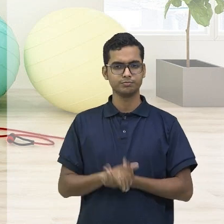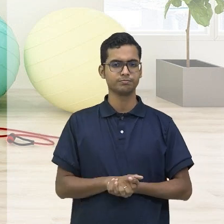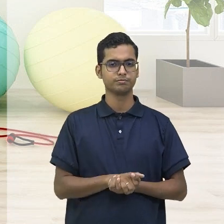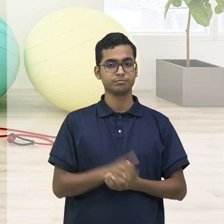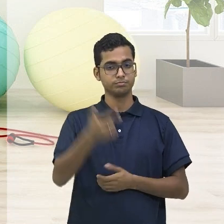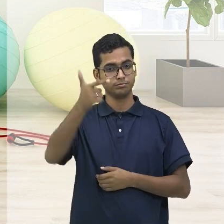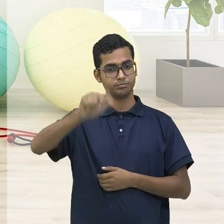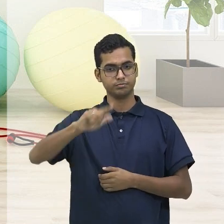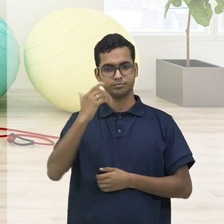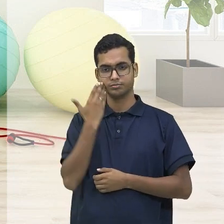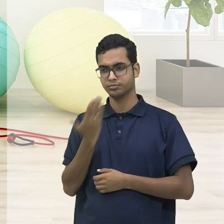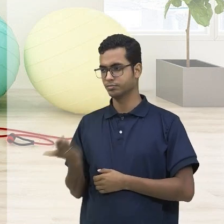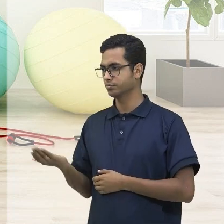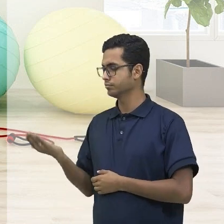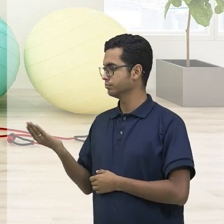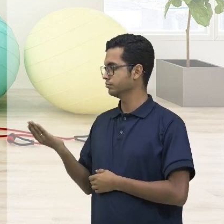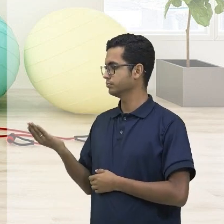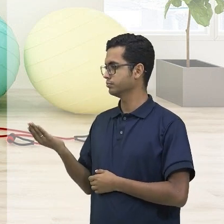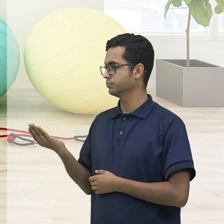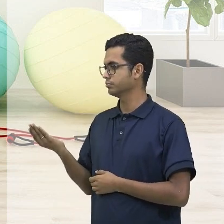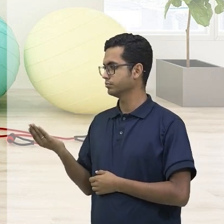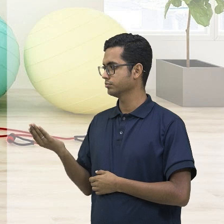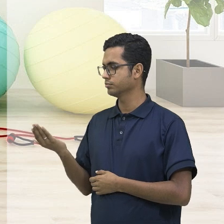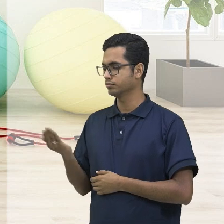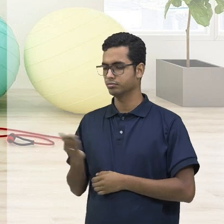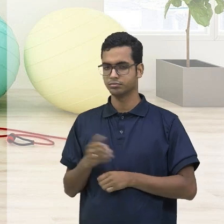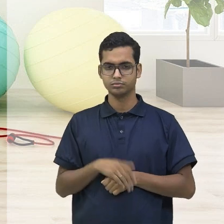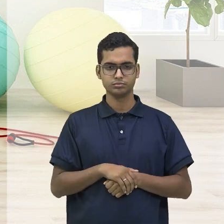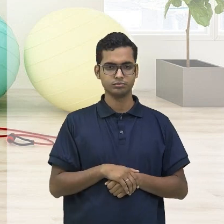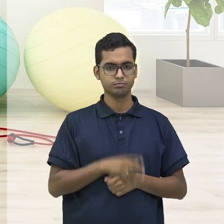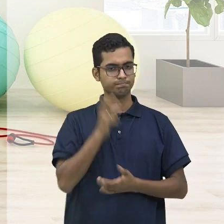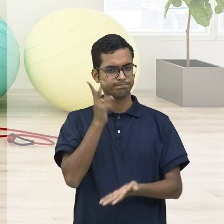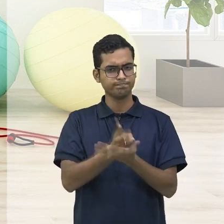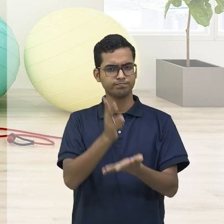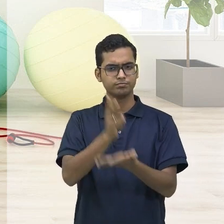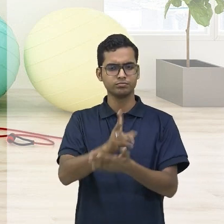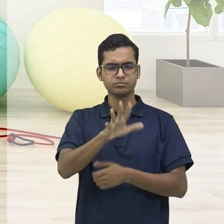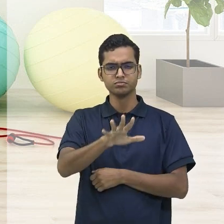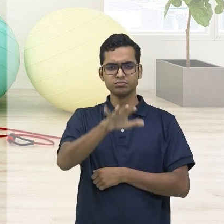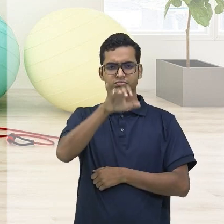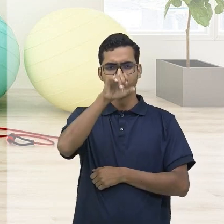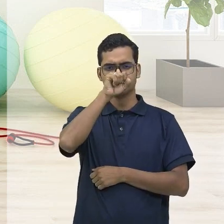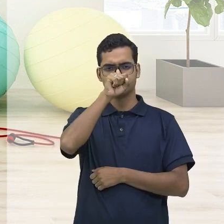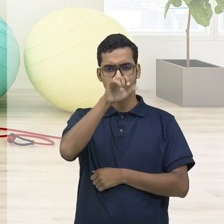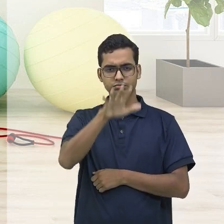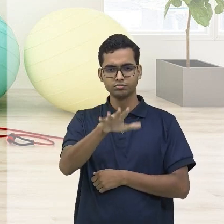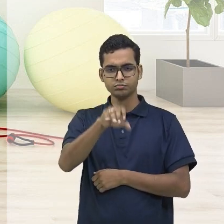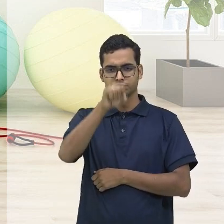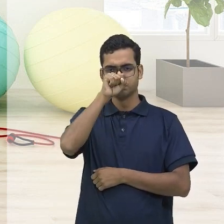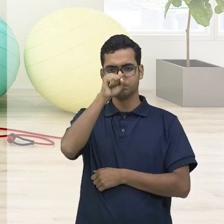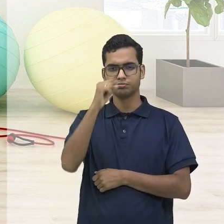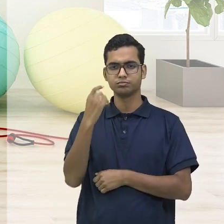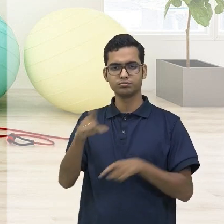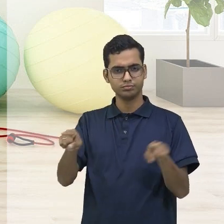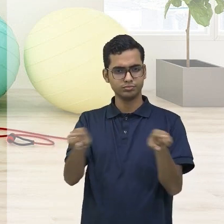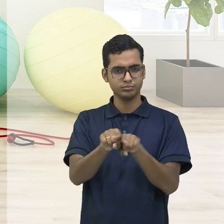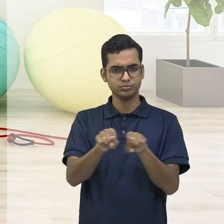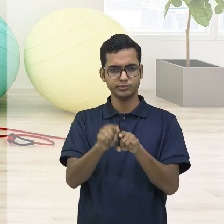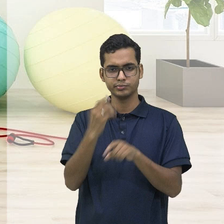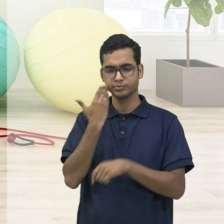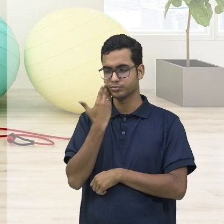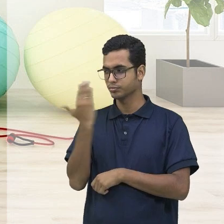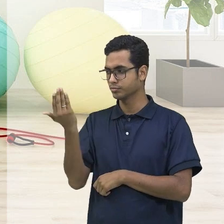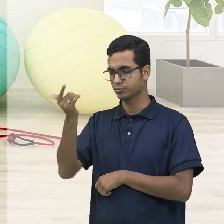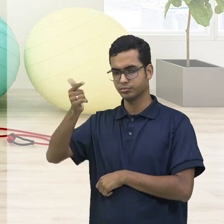uma vez, empurra o quadril para trás, continua respirando. Mais uma vez,